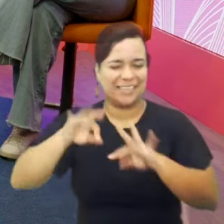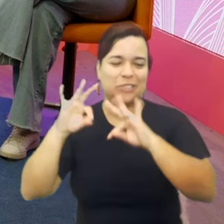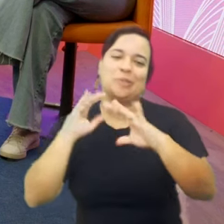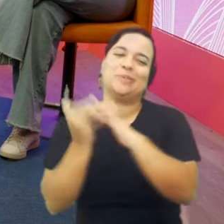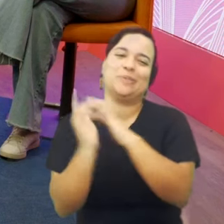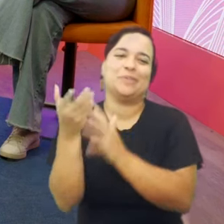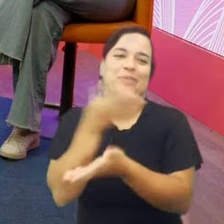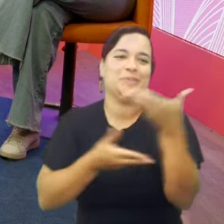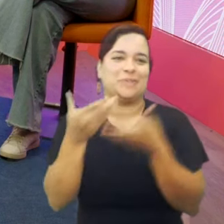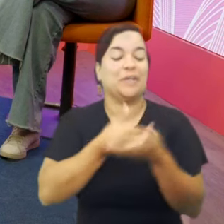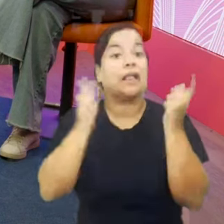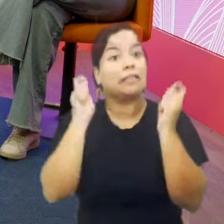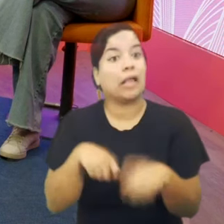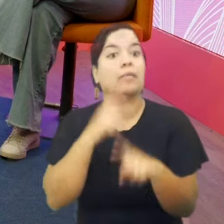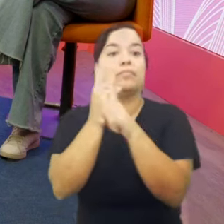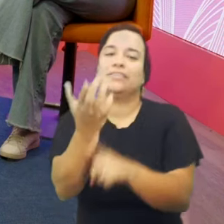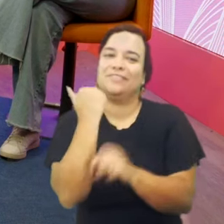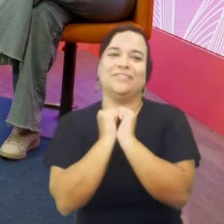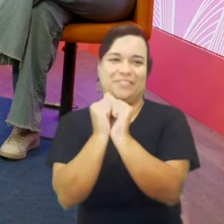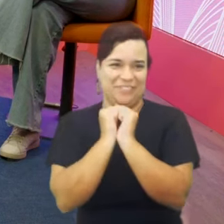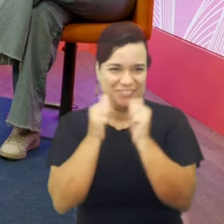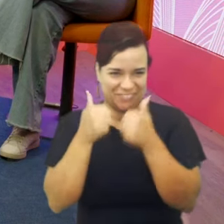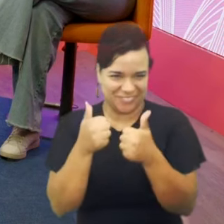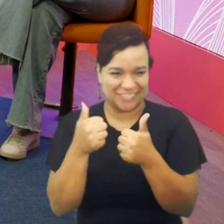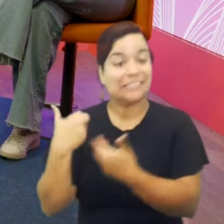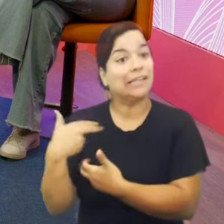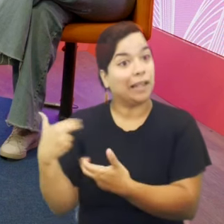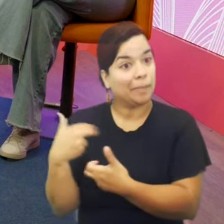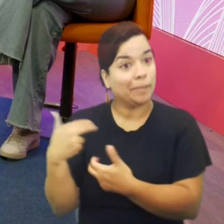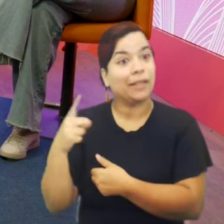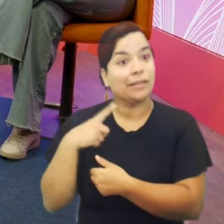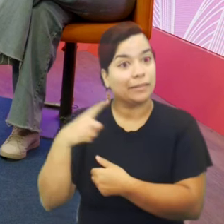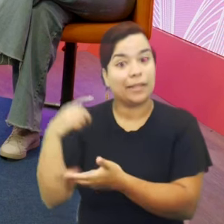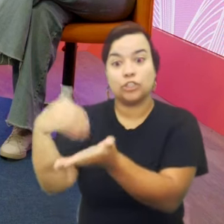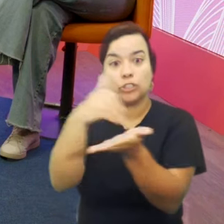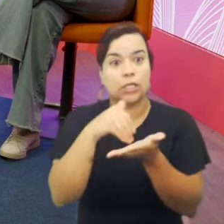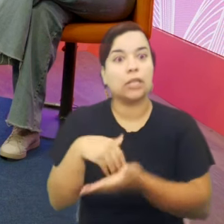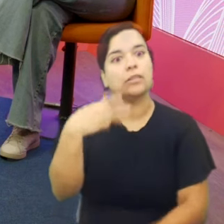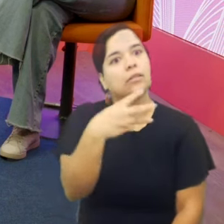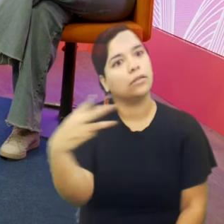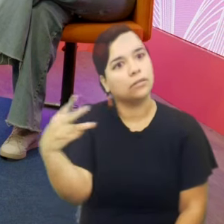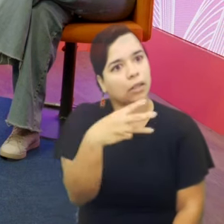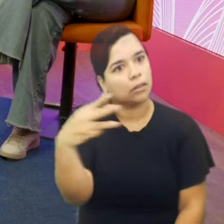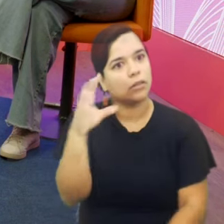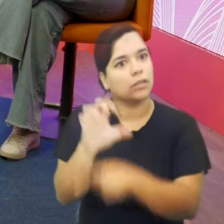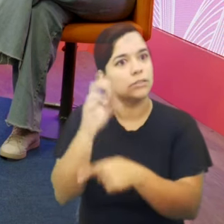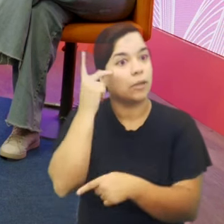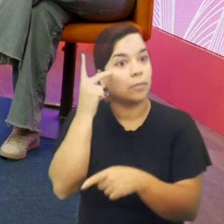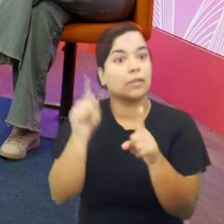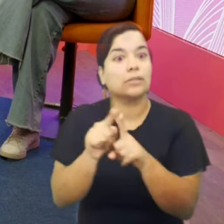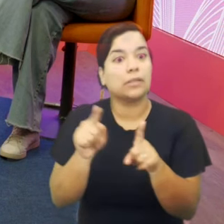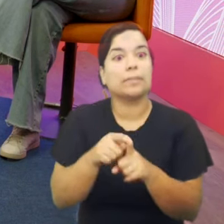as redes sociais, onde você puder, esteja com a gente. E o Sebrae tem 33 escritórios no estado de São Paulo, mais 600 e